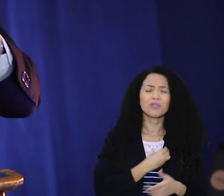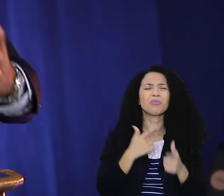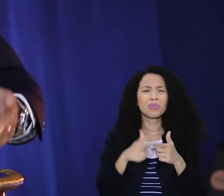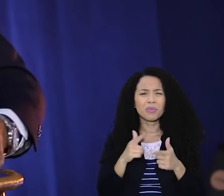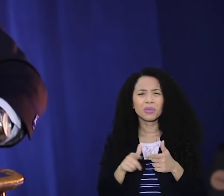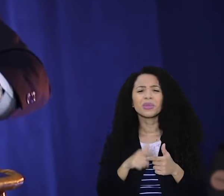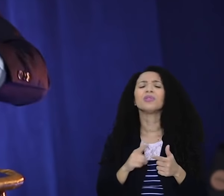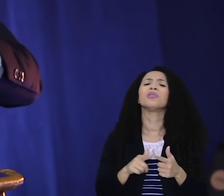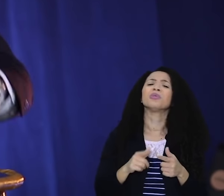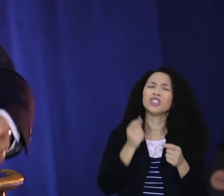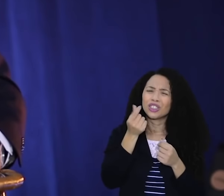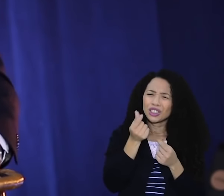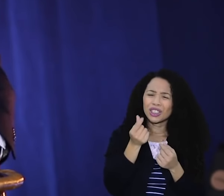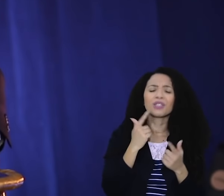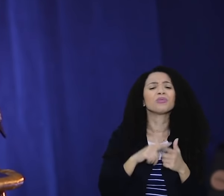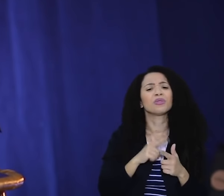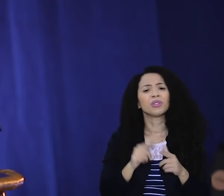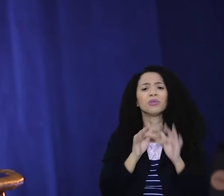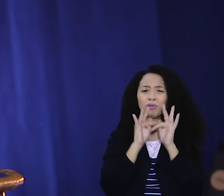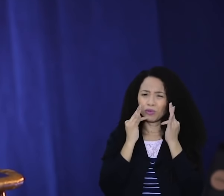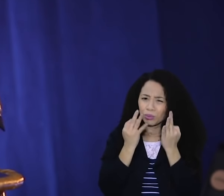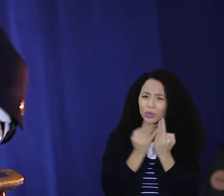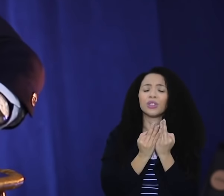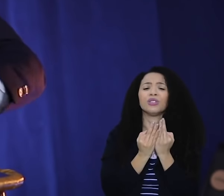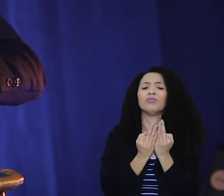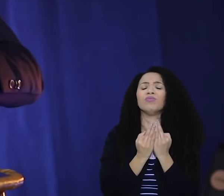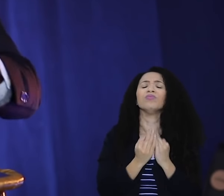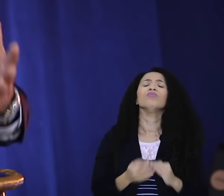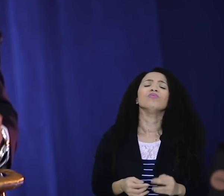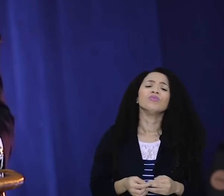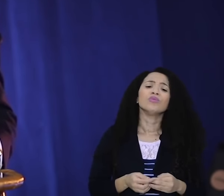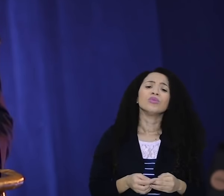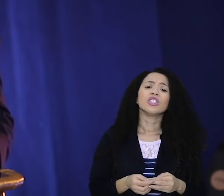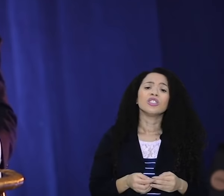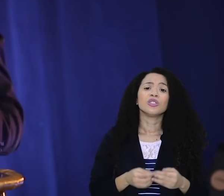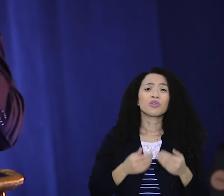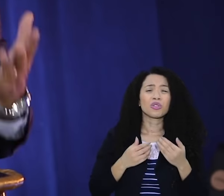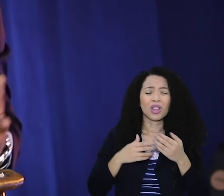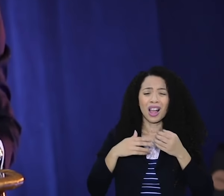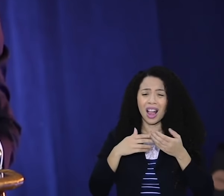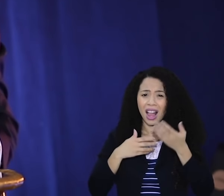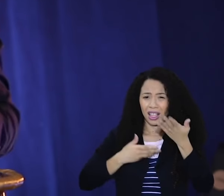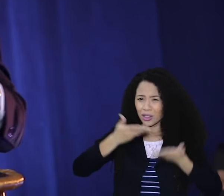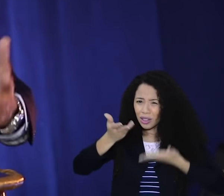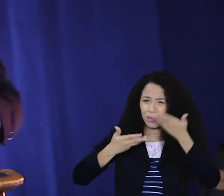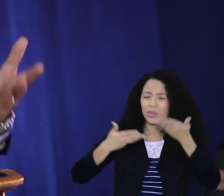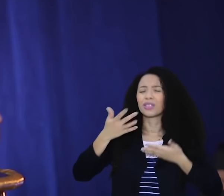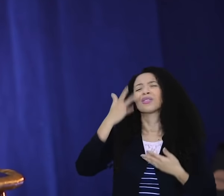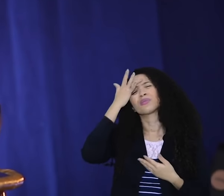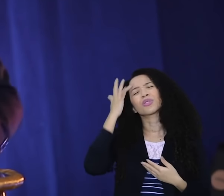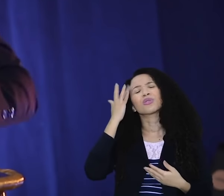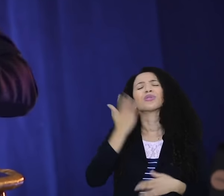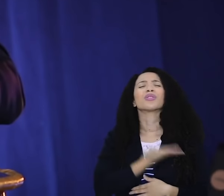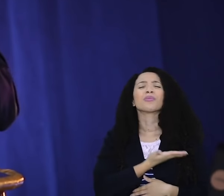eles econômicos, familiares, sejam eles de origem de relacionamento com pessoas, com